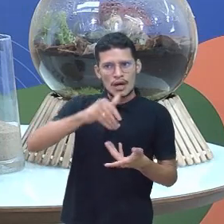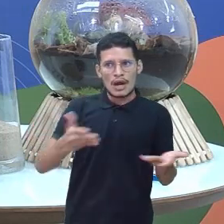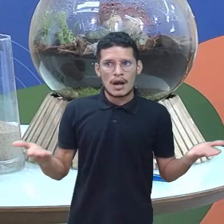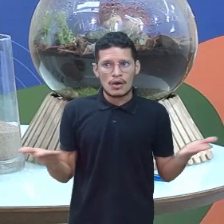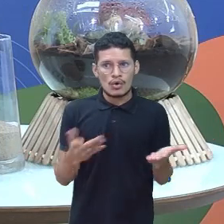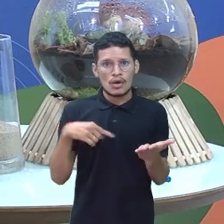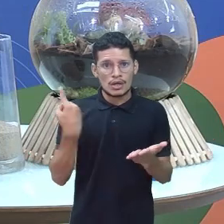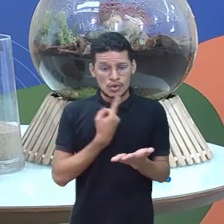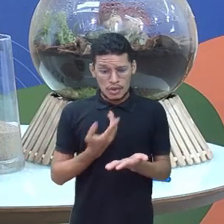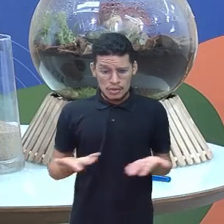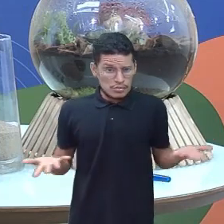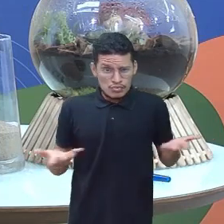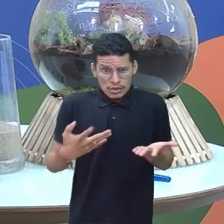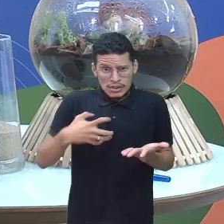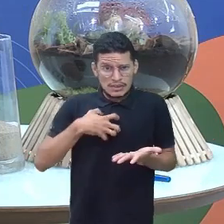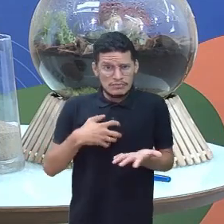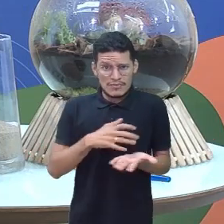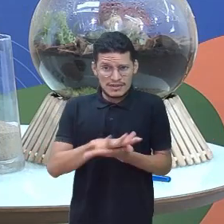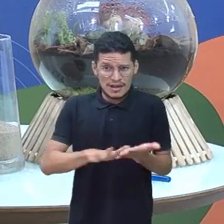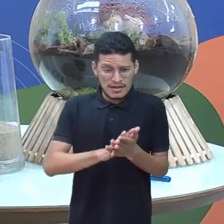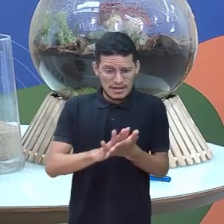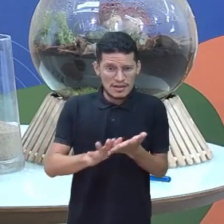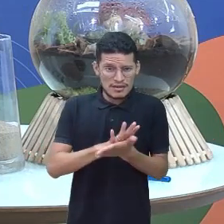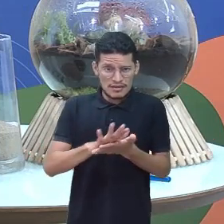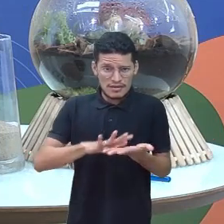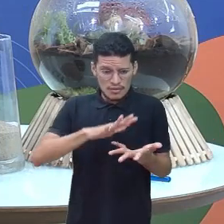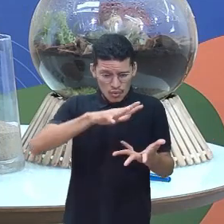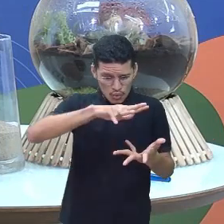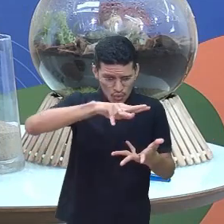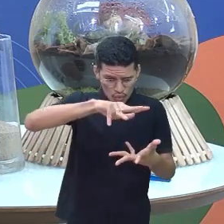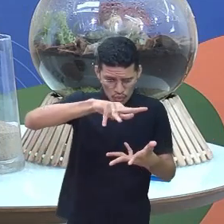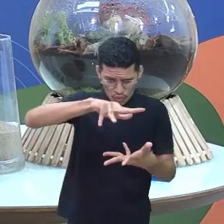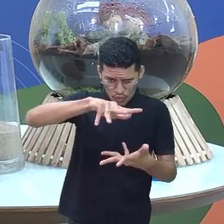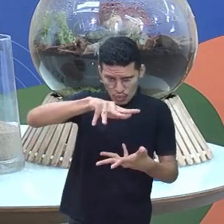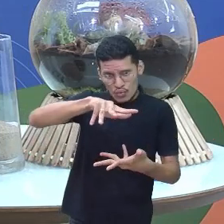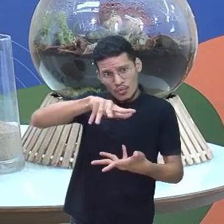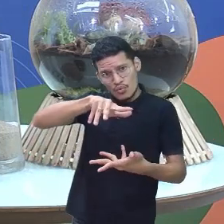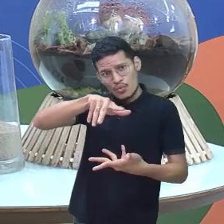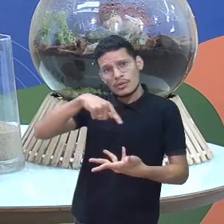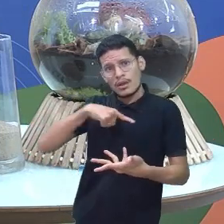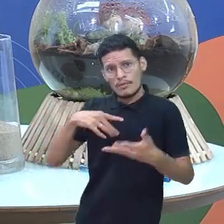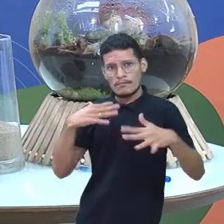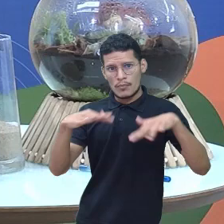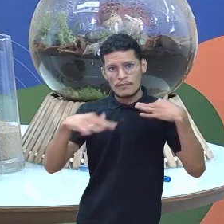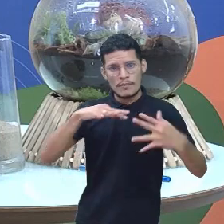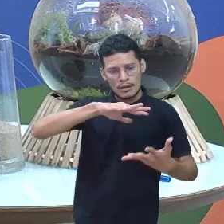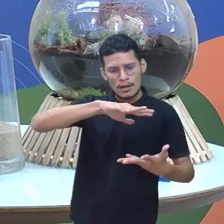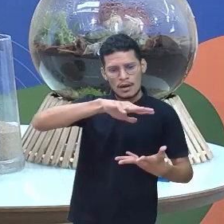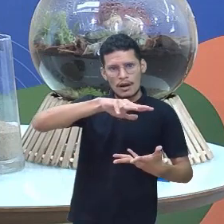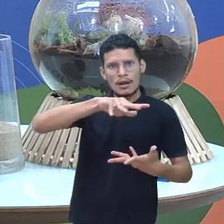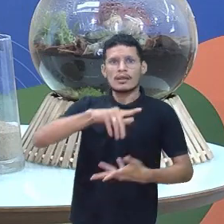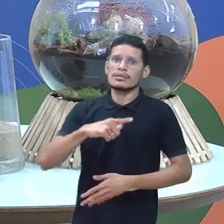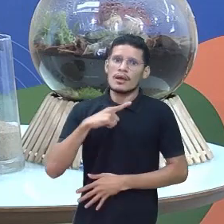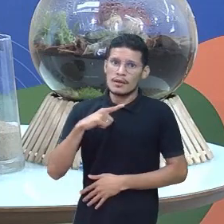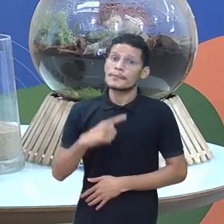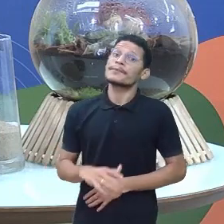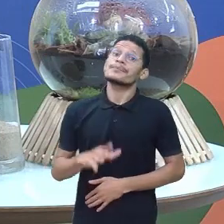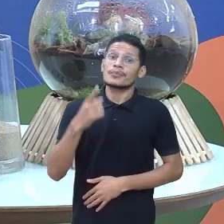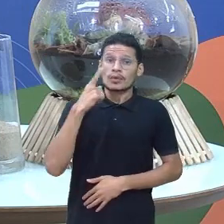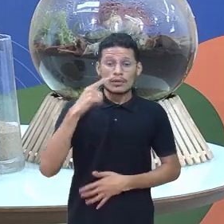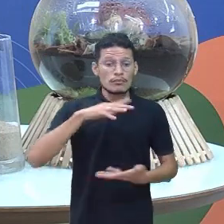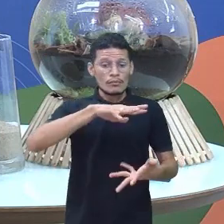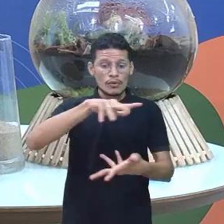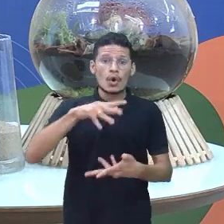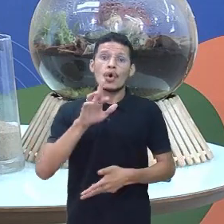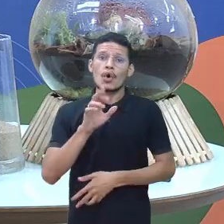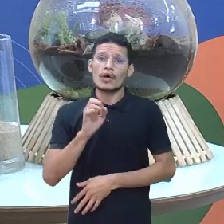aí, e não percebemos que a Terra está realizando esse movimento. E esse movimento de